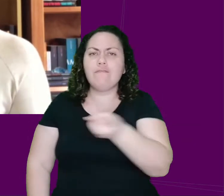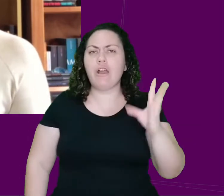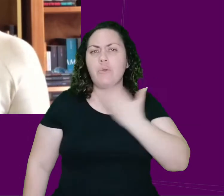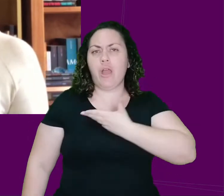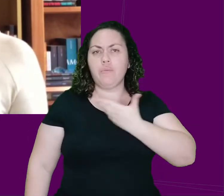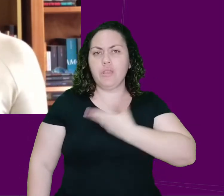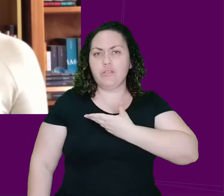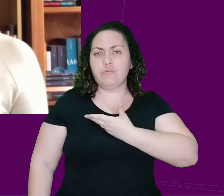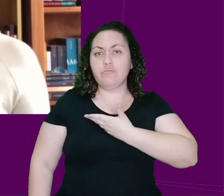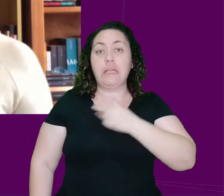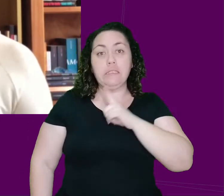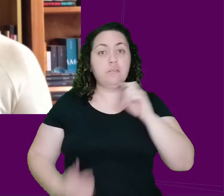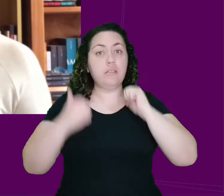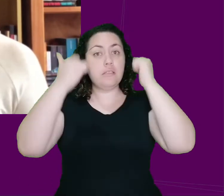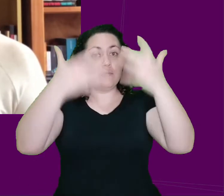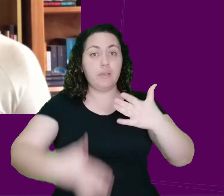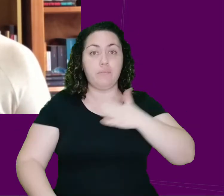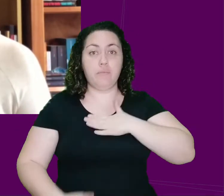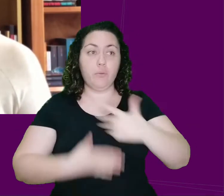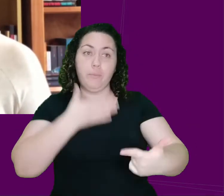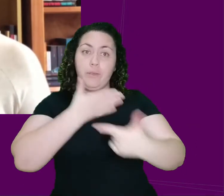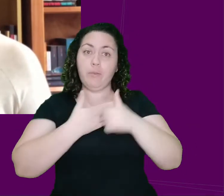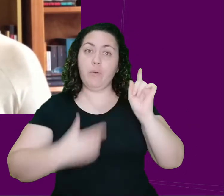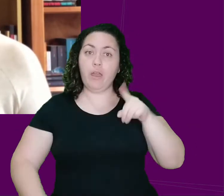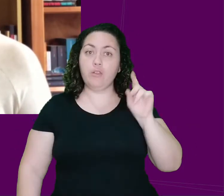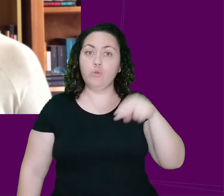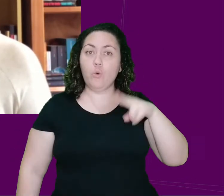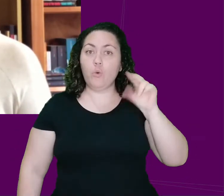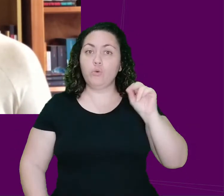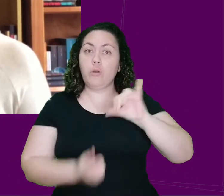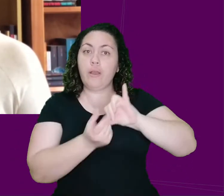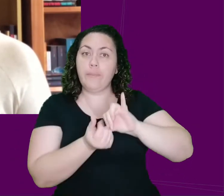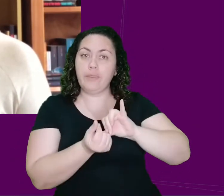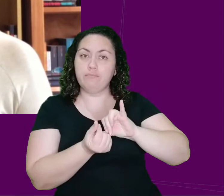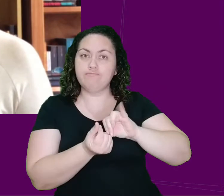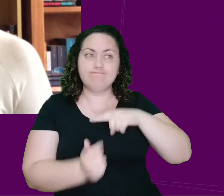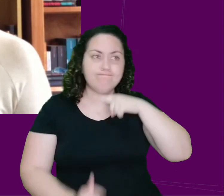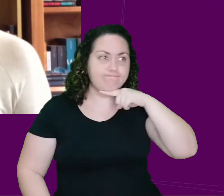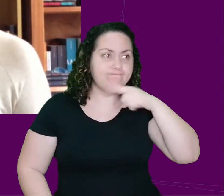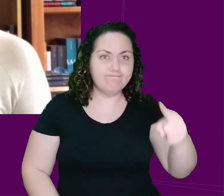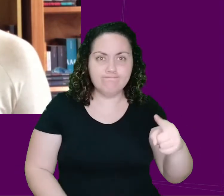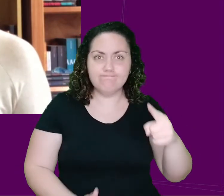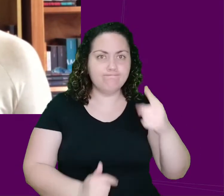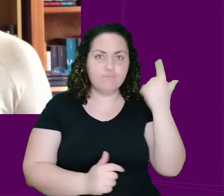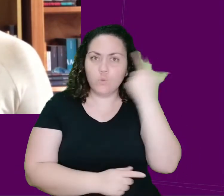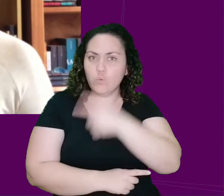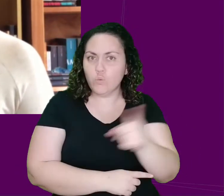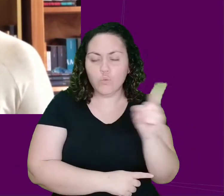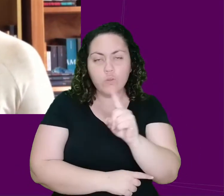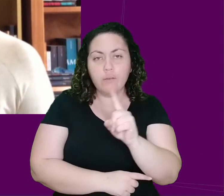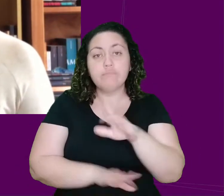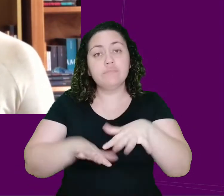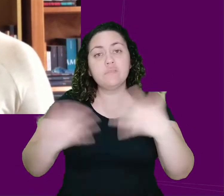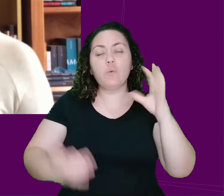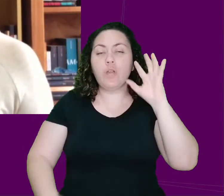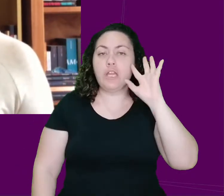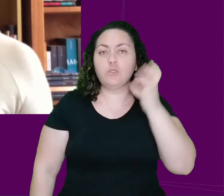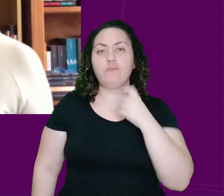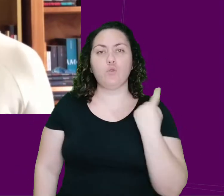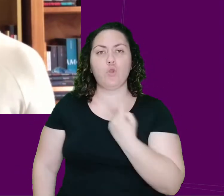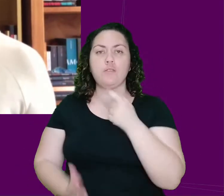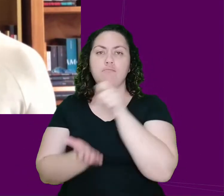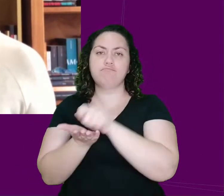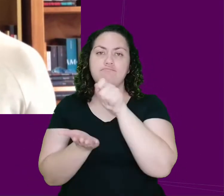deixando bem claro que o seu papel na empreitada seria o de dono do capital. Falhando o plano inicial, ele decide escrever